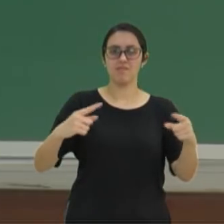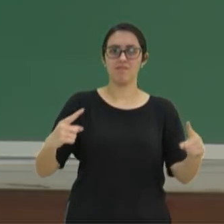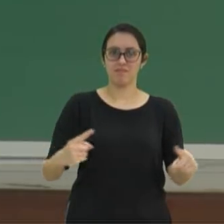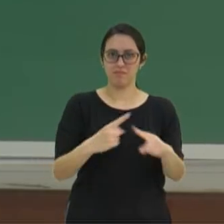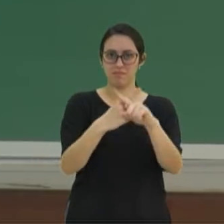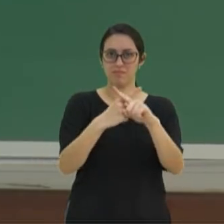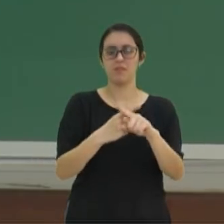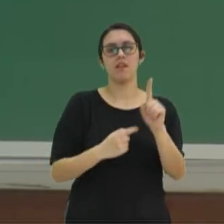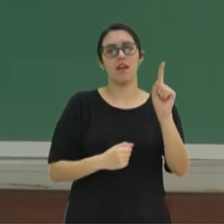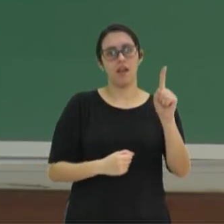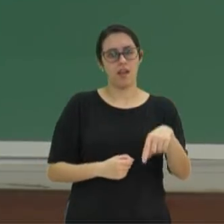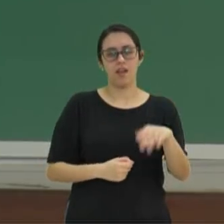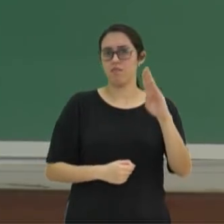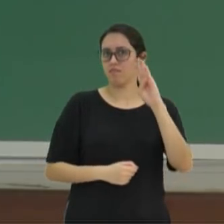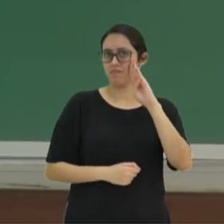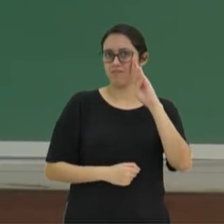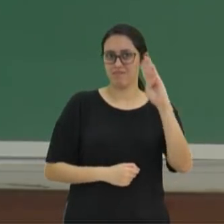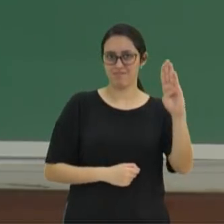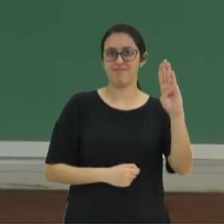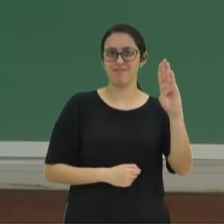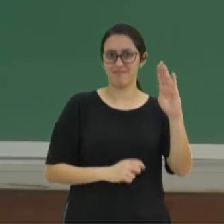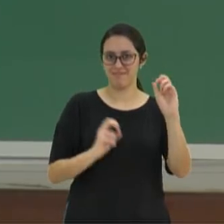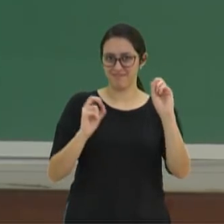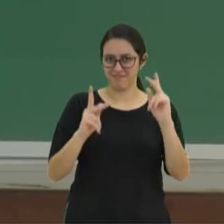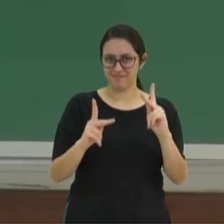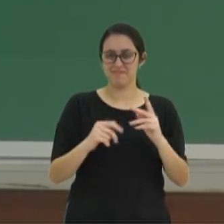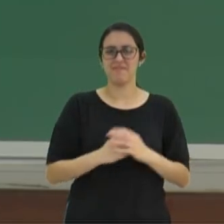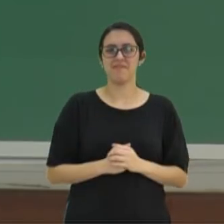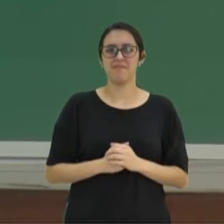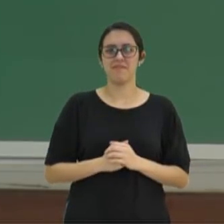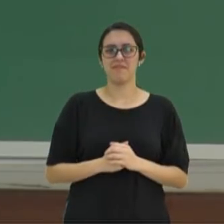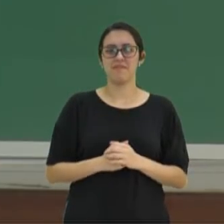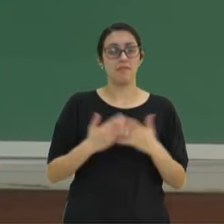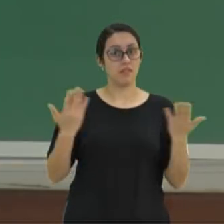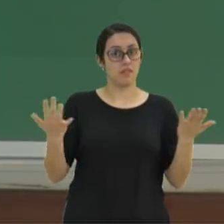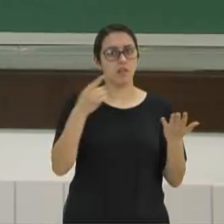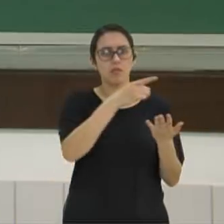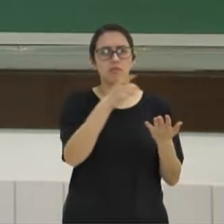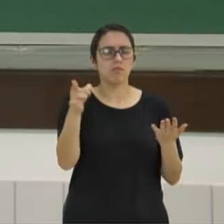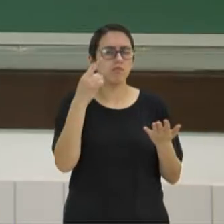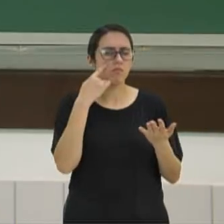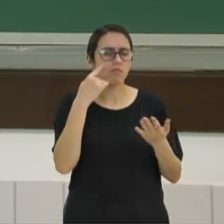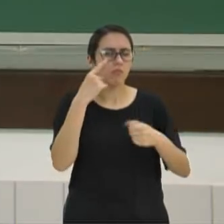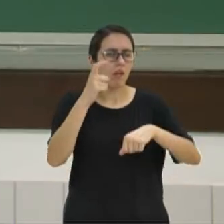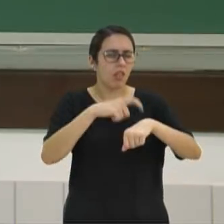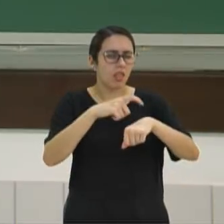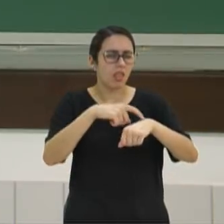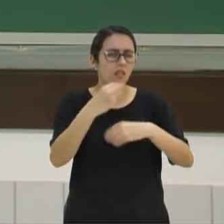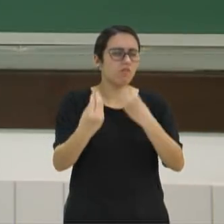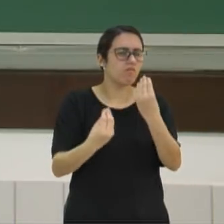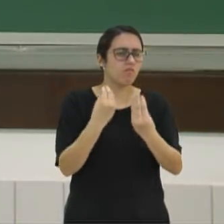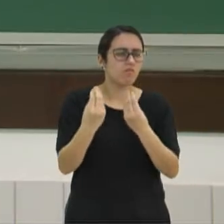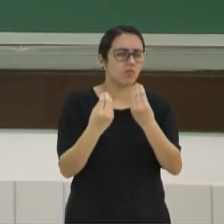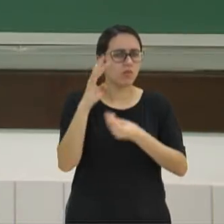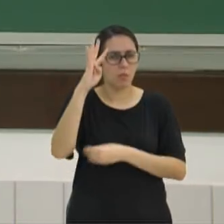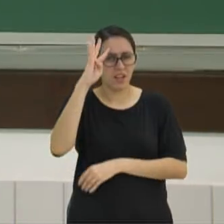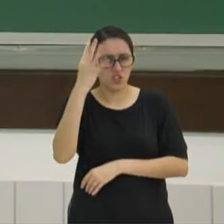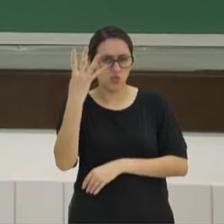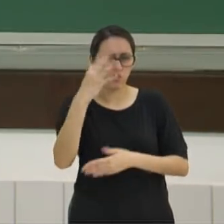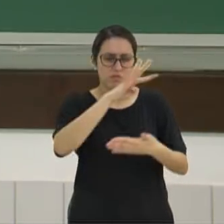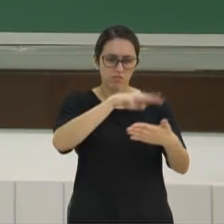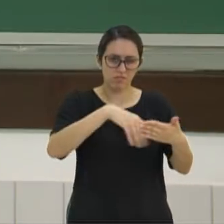a propriedade fundamental das proporções. Tudo bem? Eu vou dar um tempo para vocês resolverem, montar